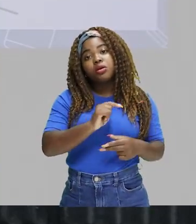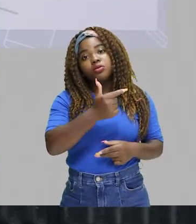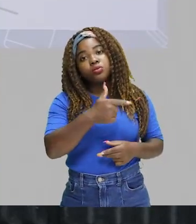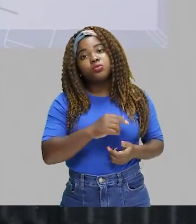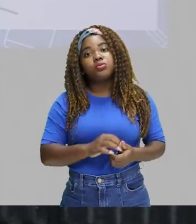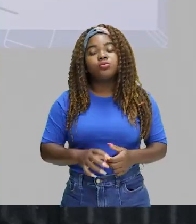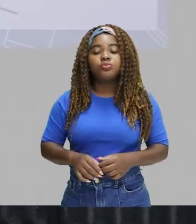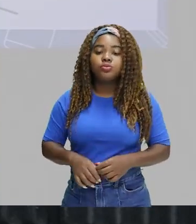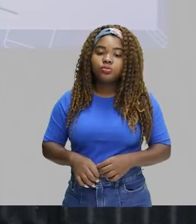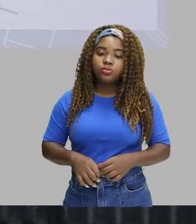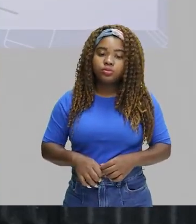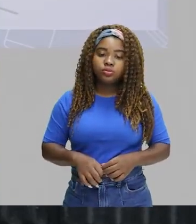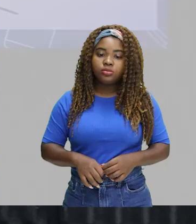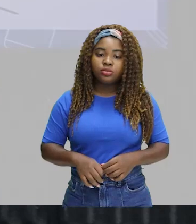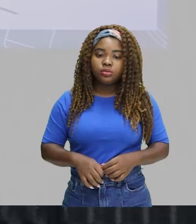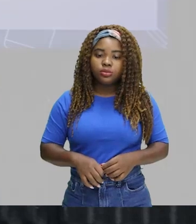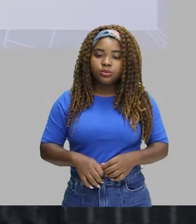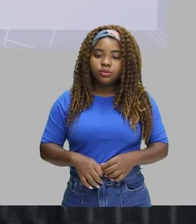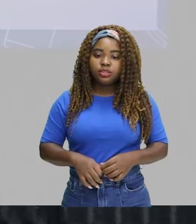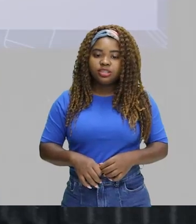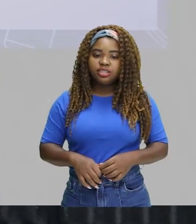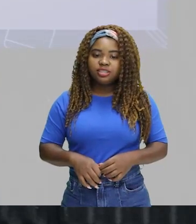6 tentativas.